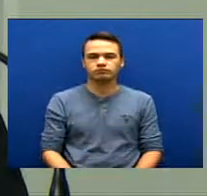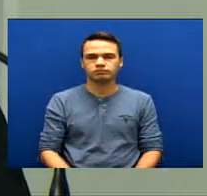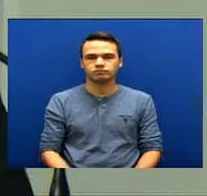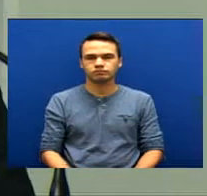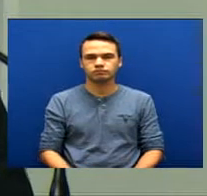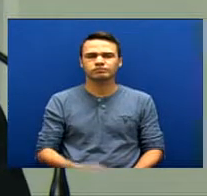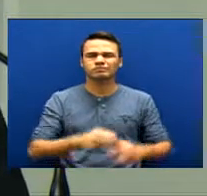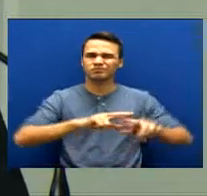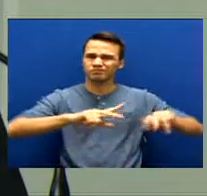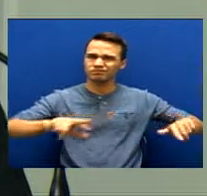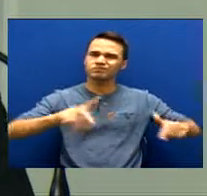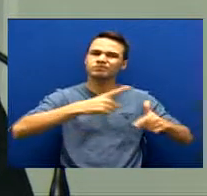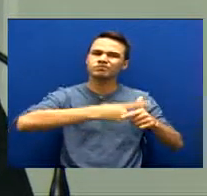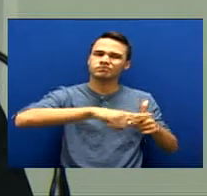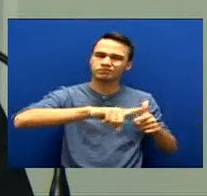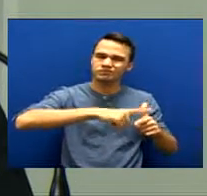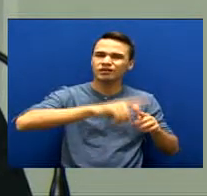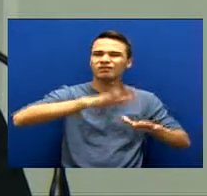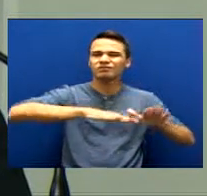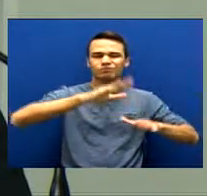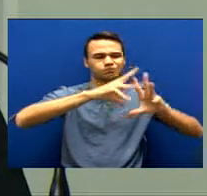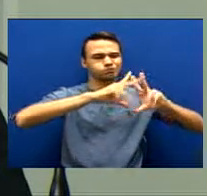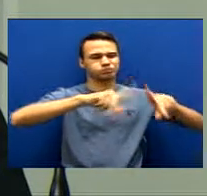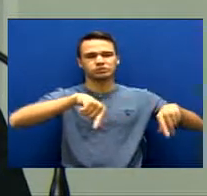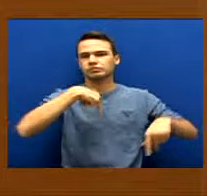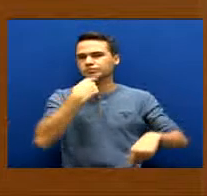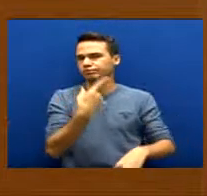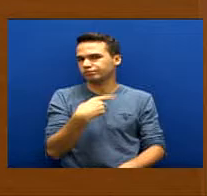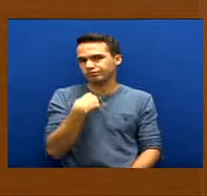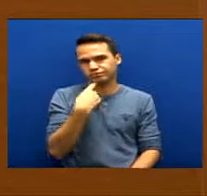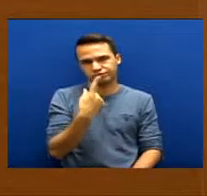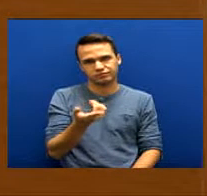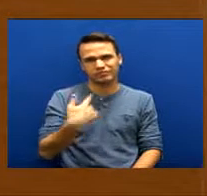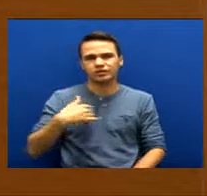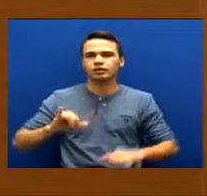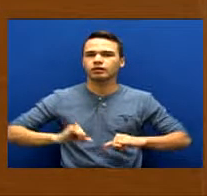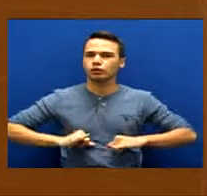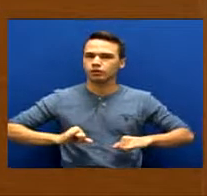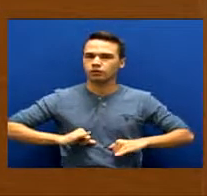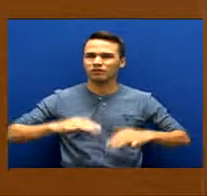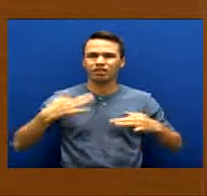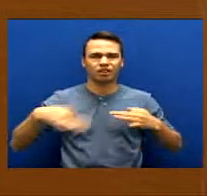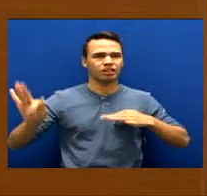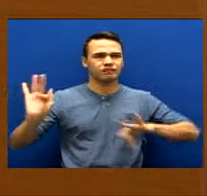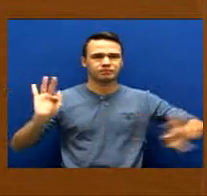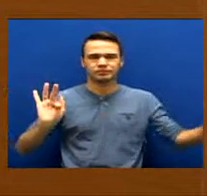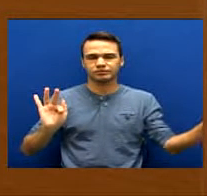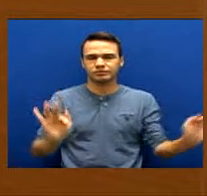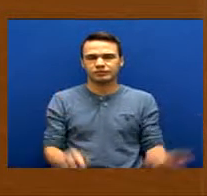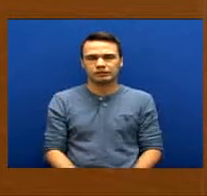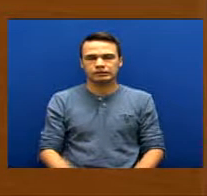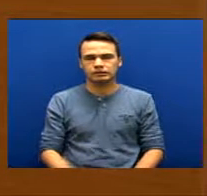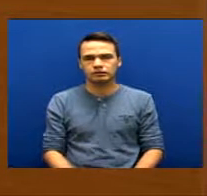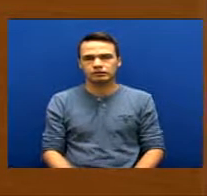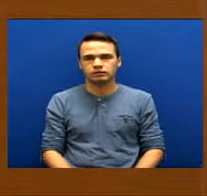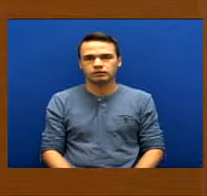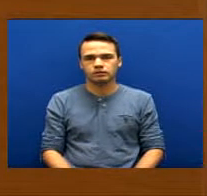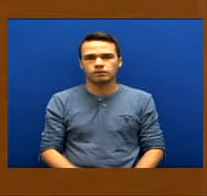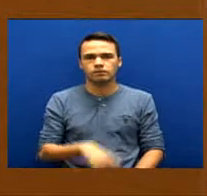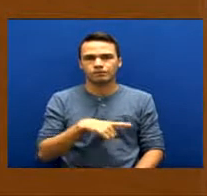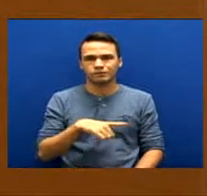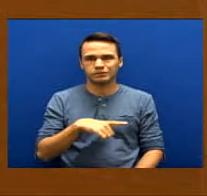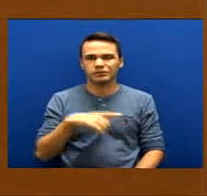de Abraão, meu amigo, tu, a quem tomei das extremidades da terra e chamei dos cantos mais remotos, a quem disse: